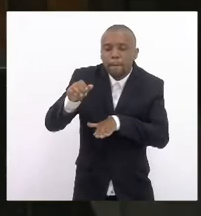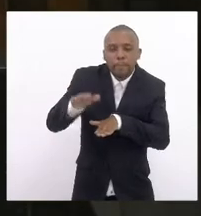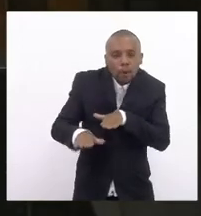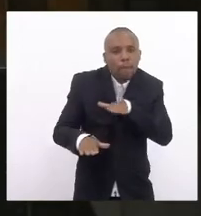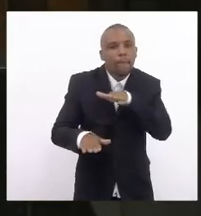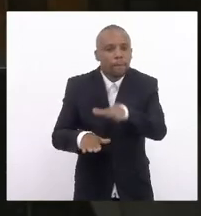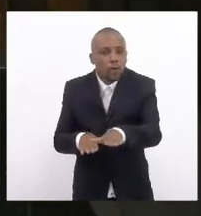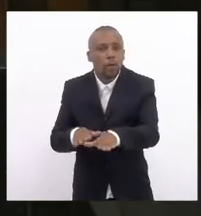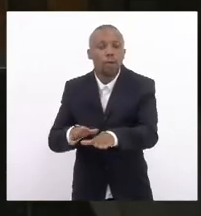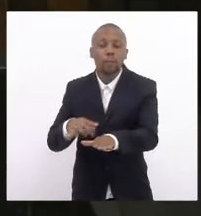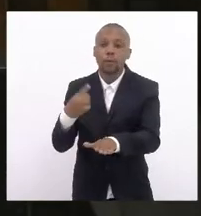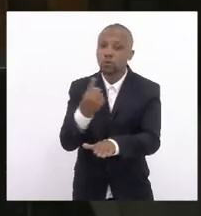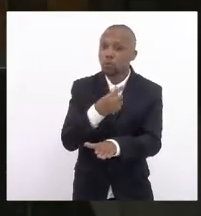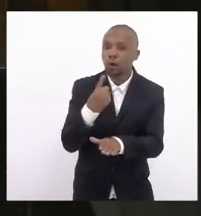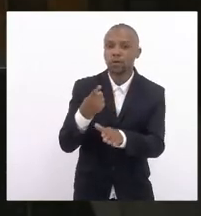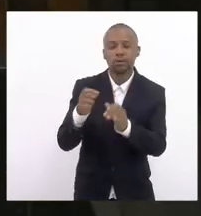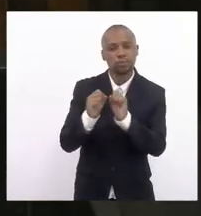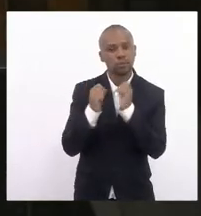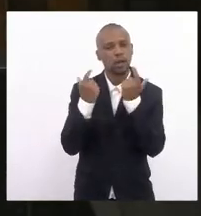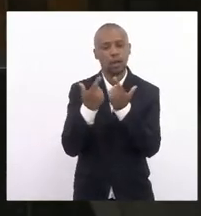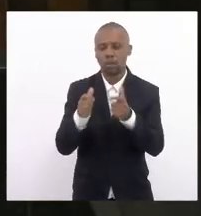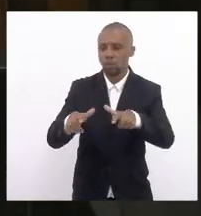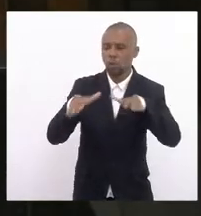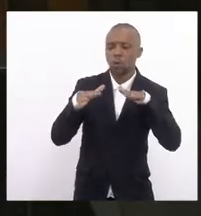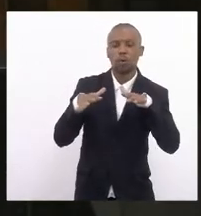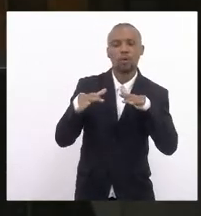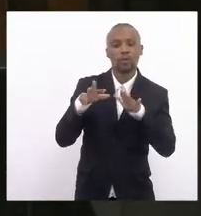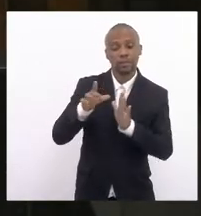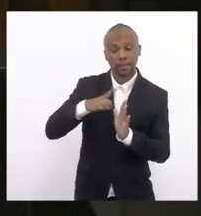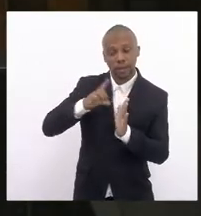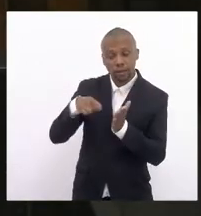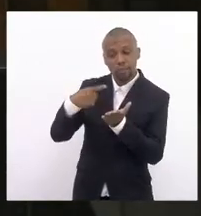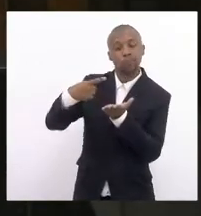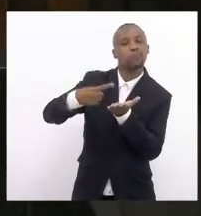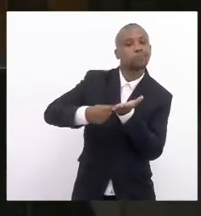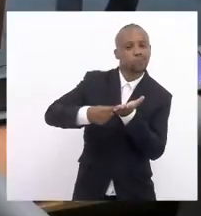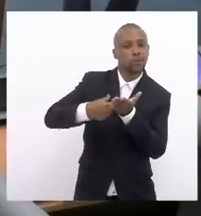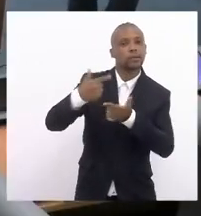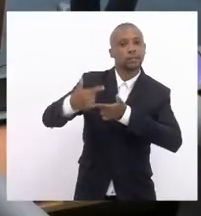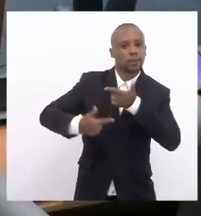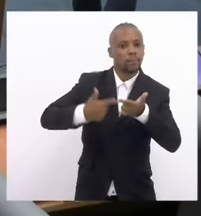gente, enquanto parlamento, assumir essa tarefa e garantir um marco mais sólido.